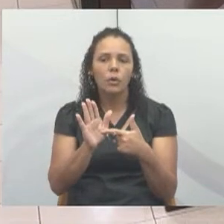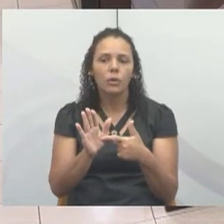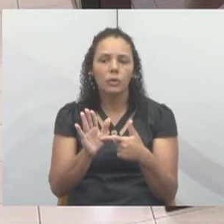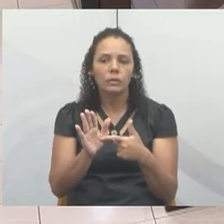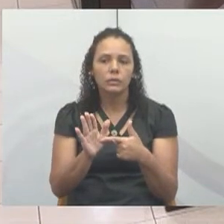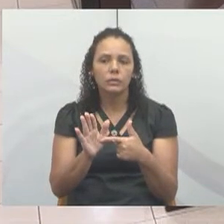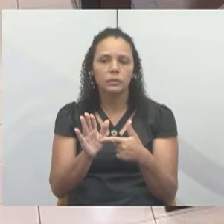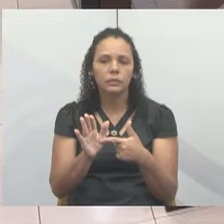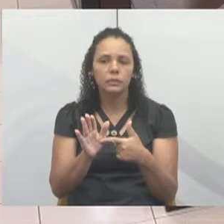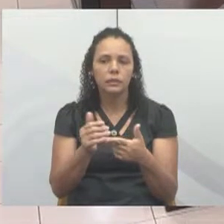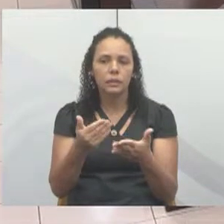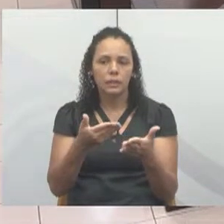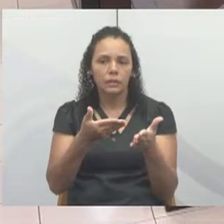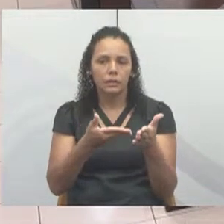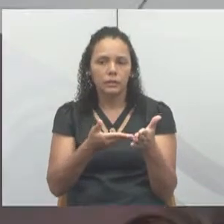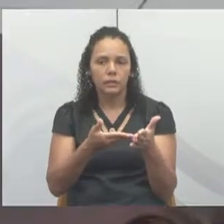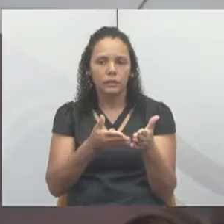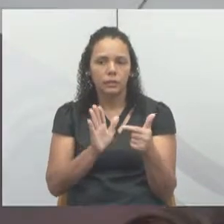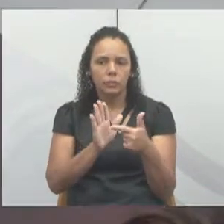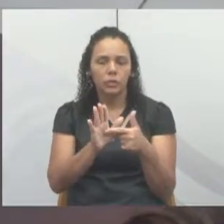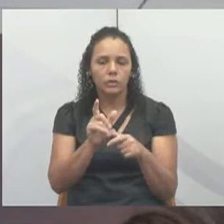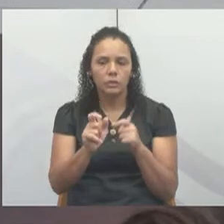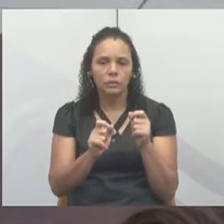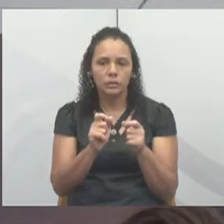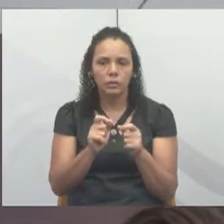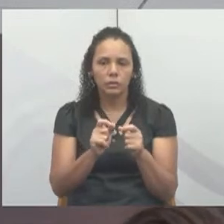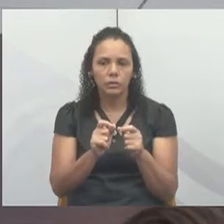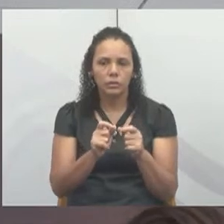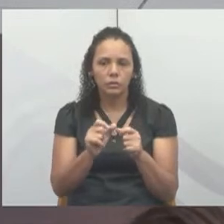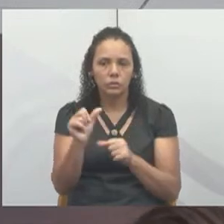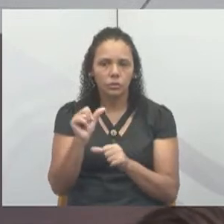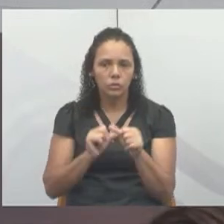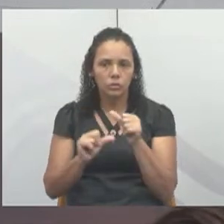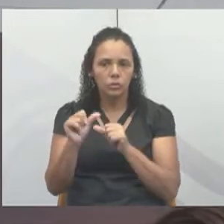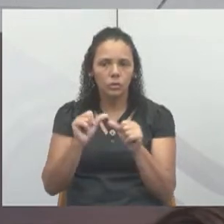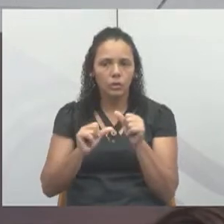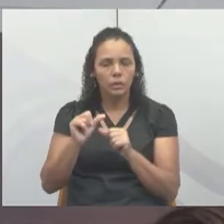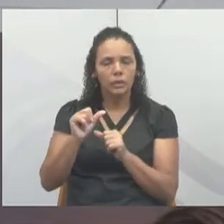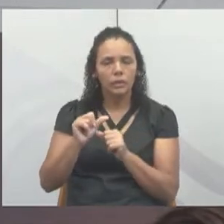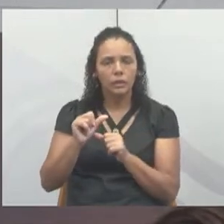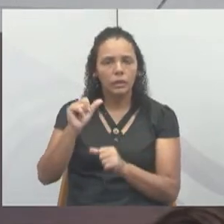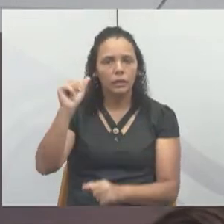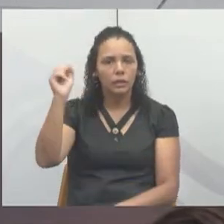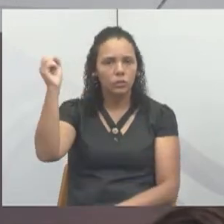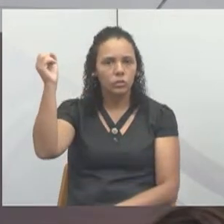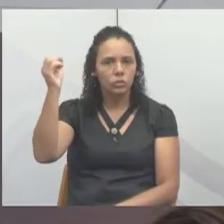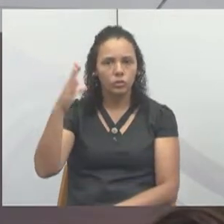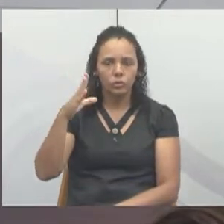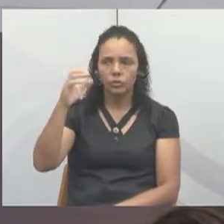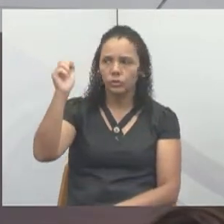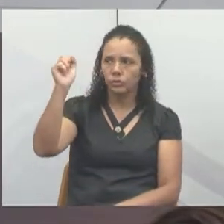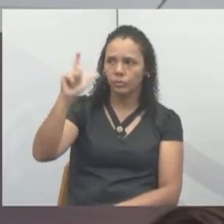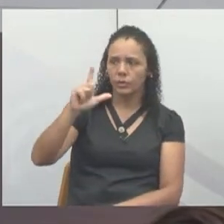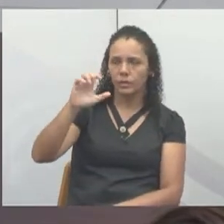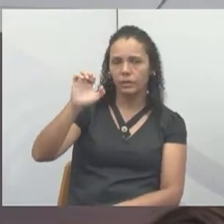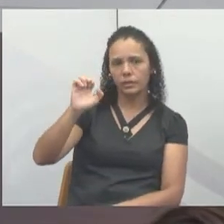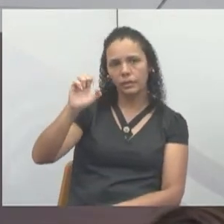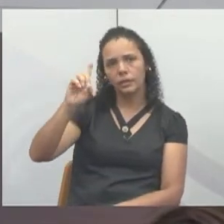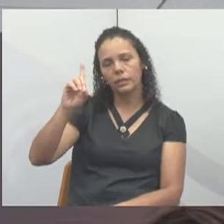você tá só dizendo assim, ó, substituição de luminária por LED. Mas aqui não